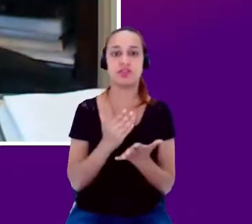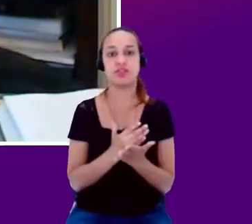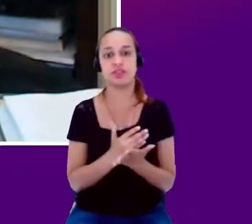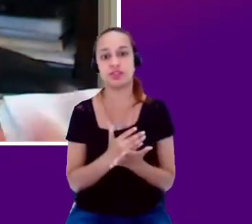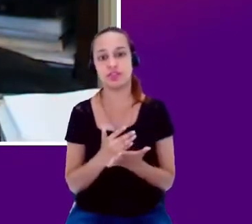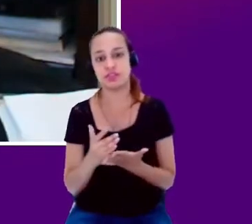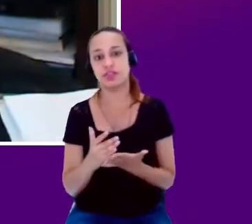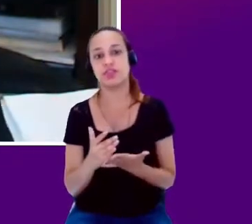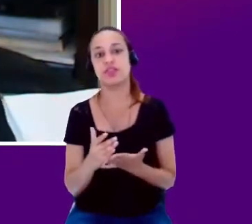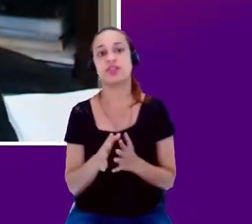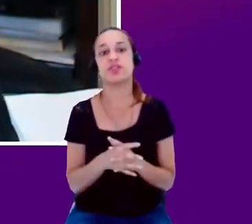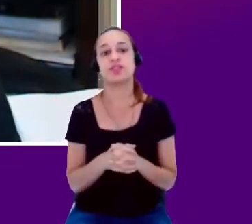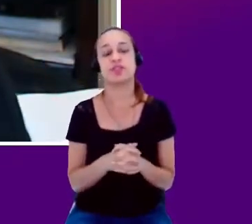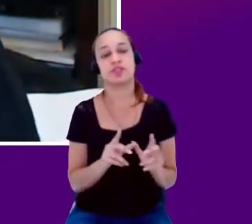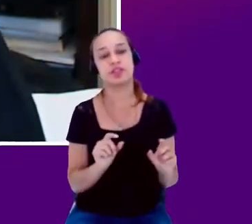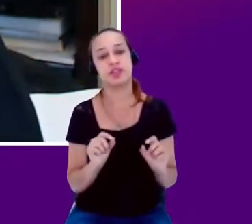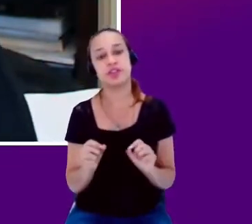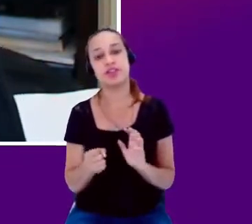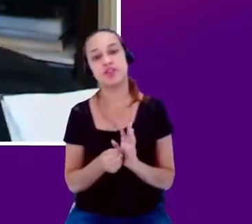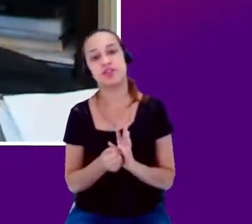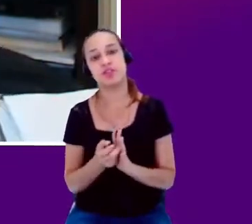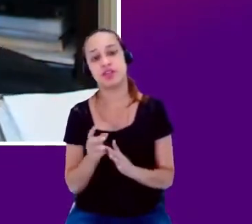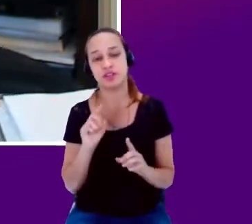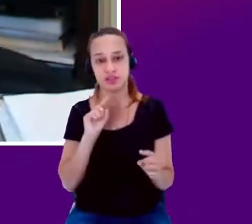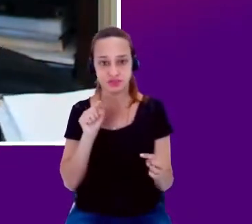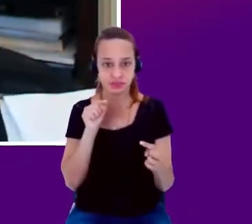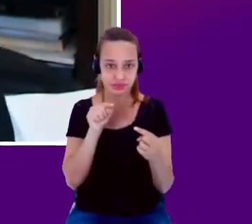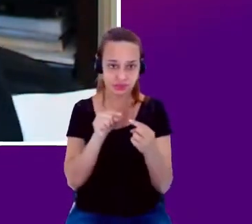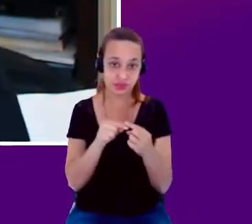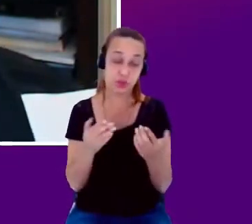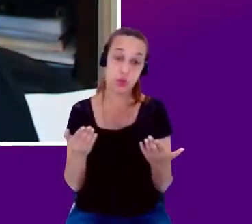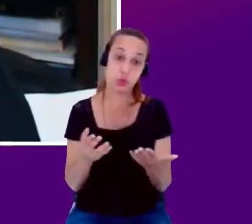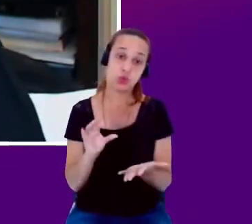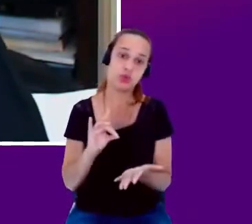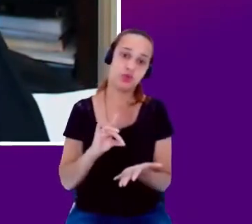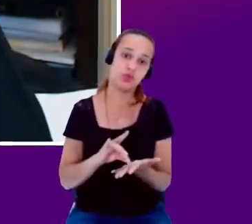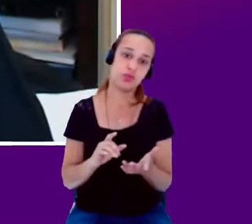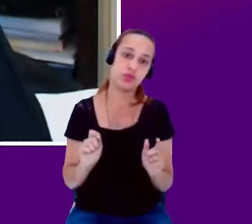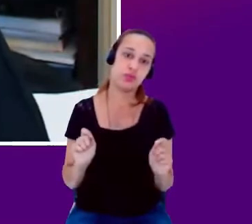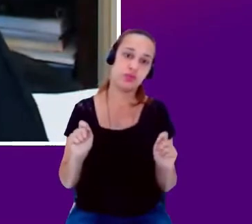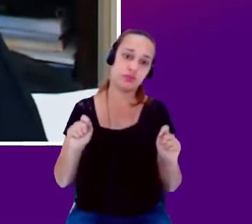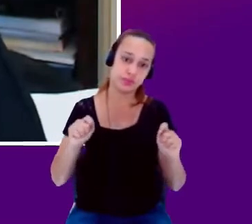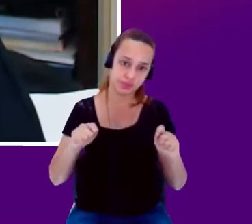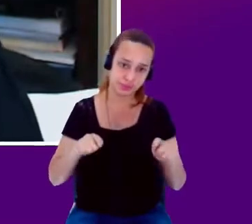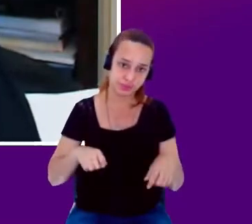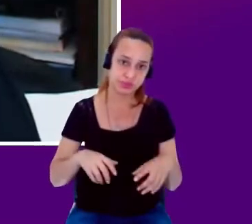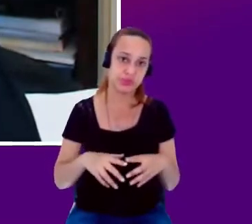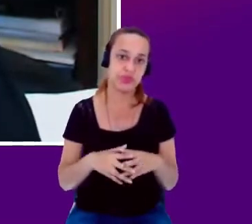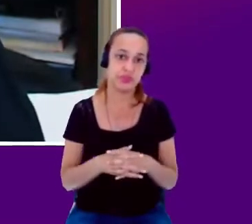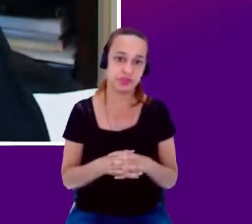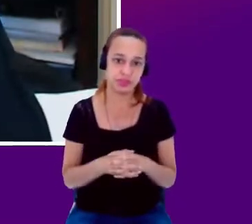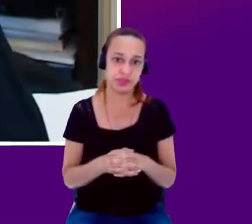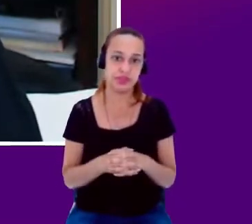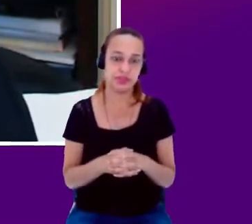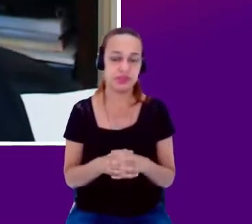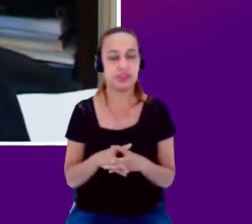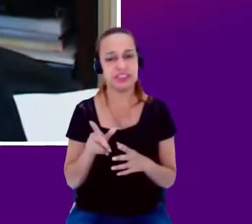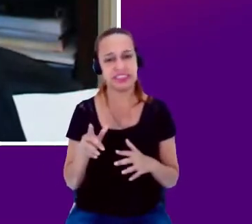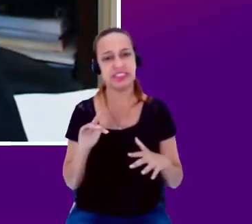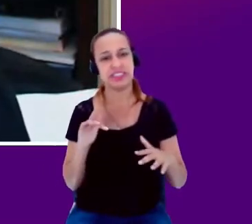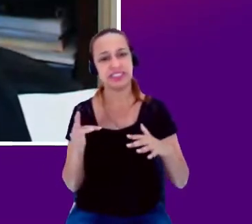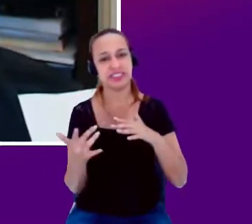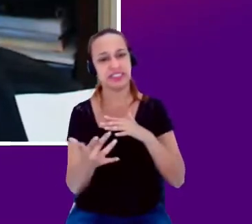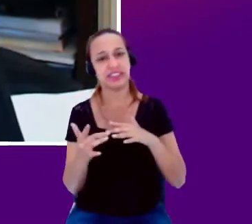e fazem a partir daí inúmeras inferências, né? Hoje, de fato, é possível, a partir de observação de redes